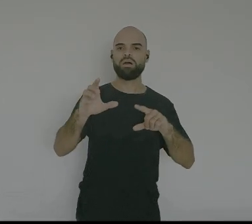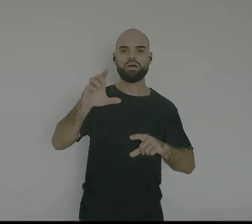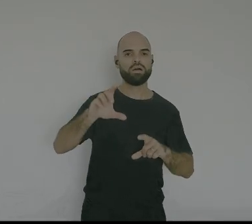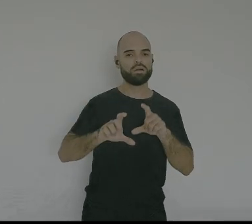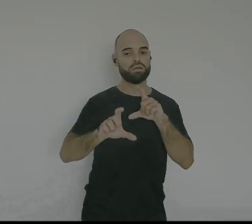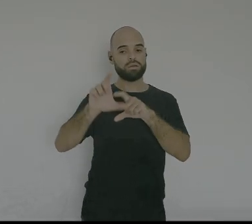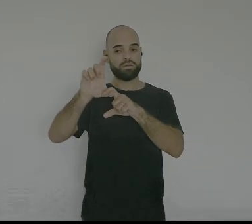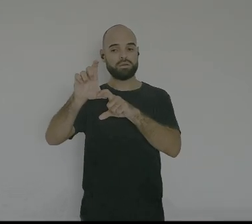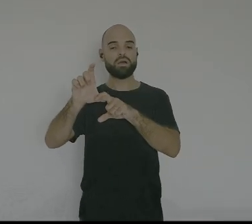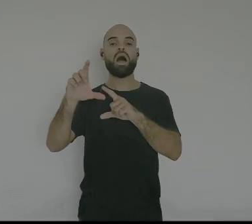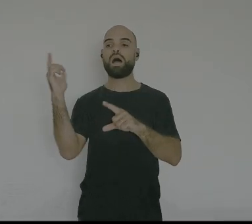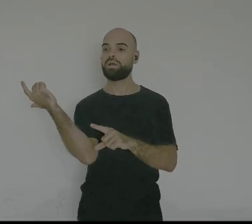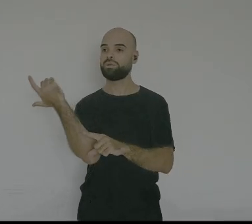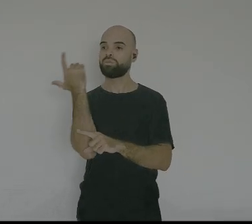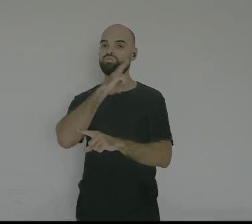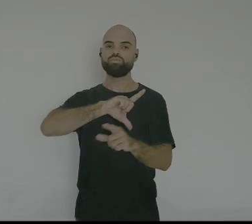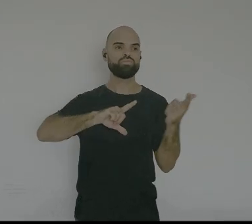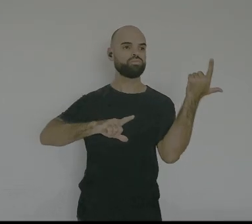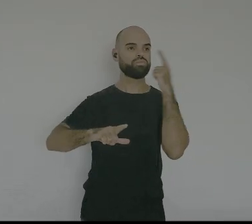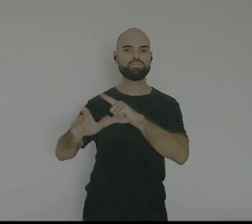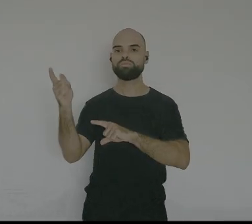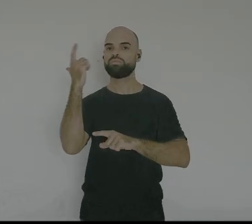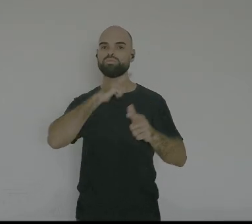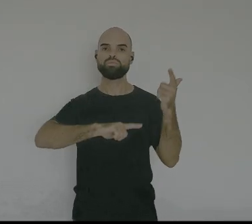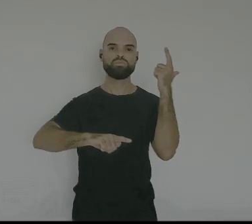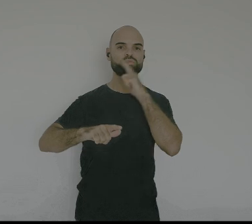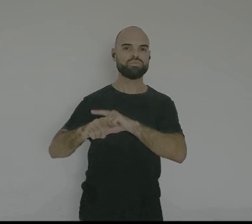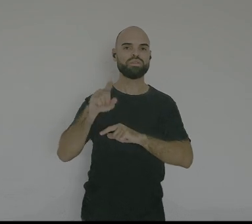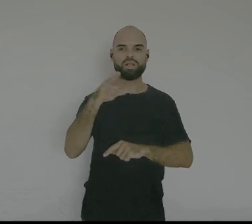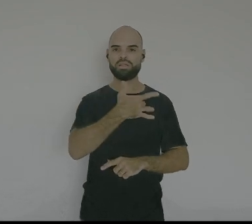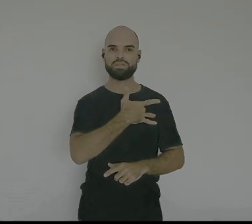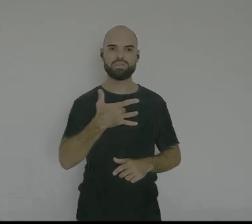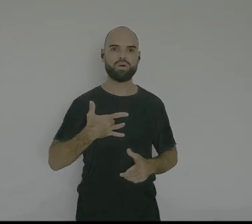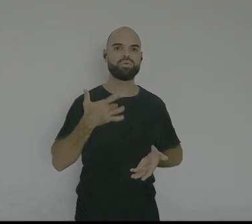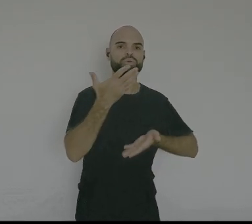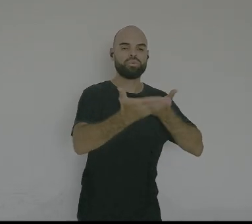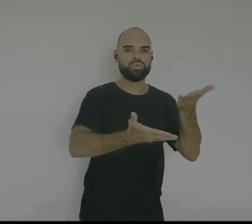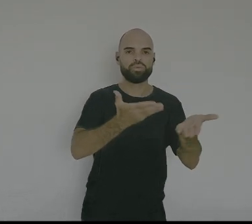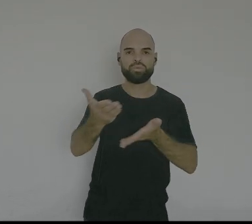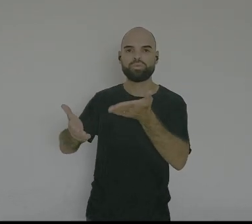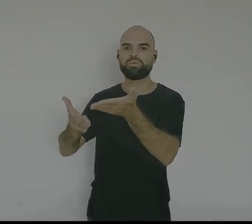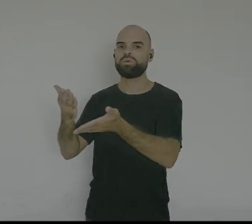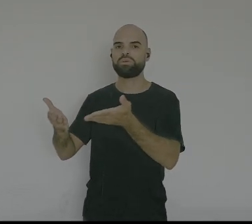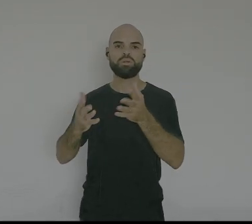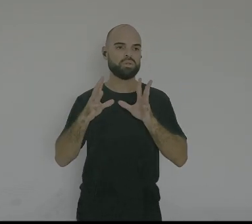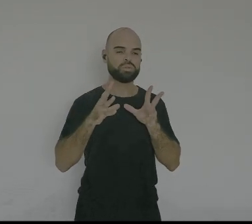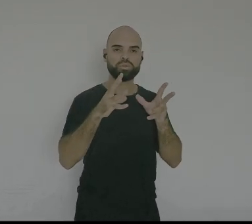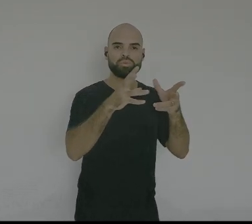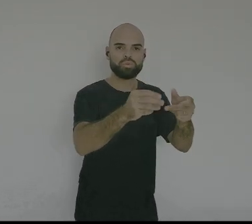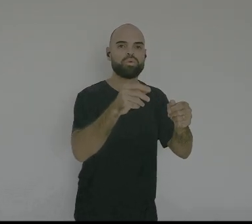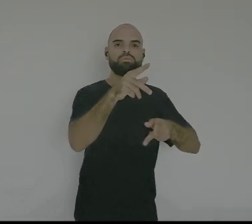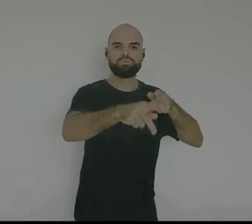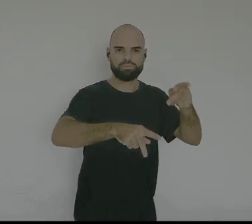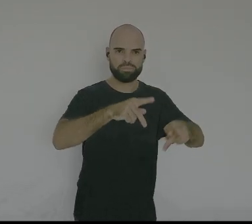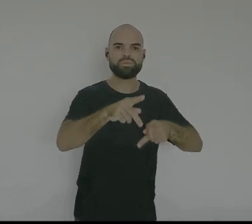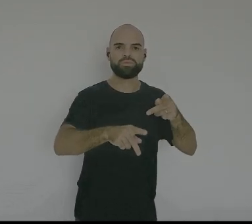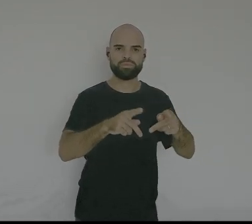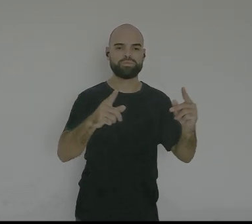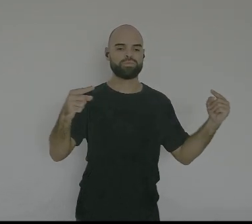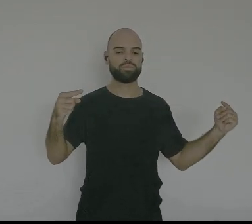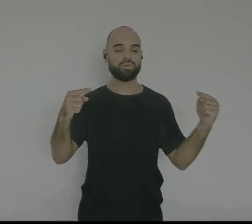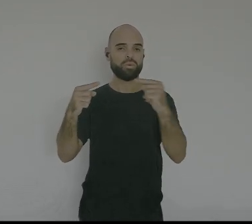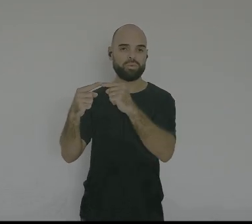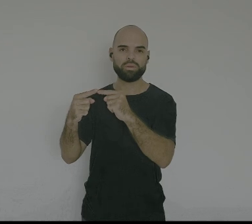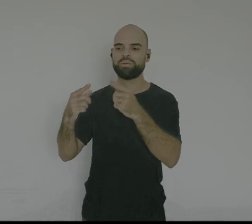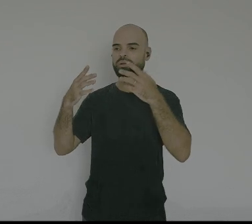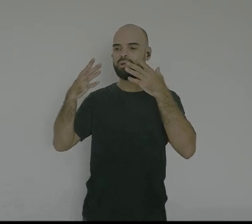pela colaboração e interdependência que a gente chega a bons resultados sanitários e econômicos para aquela